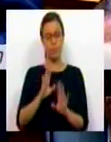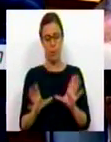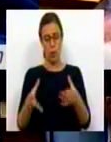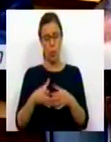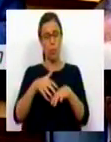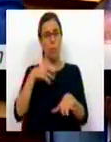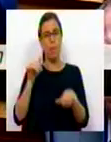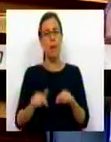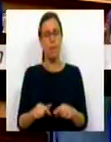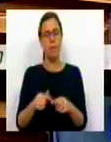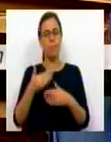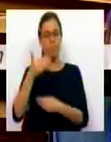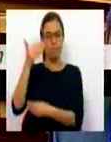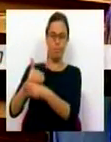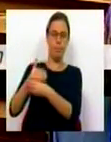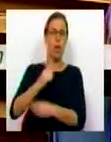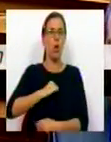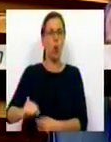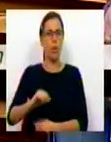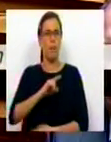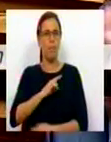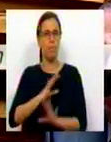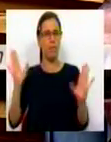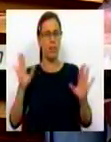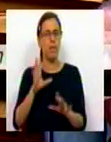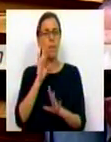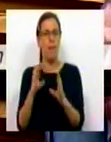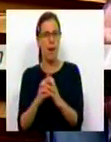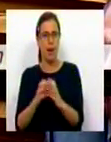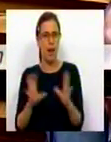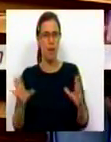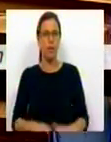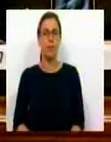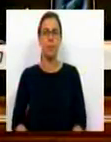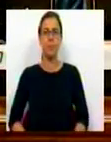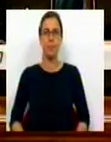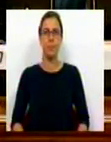neste grupo parlamentar, uma muralha contra a privatização da Caixa Geral de Depósitos.